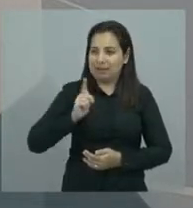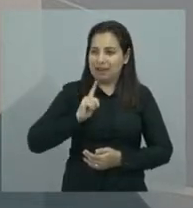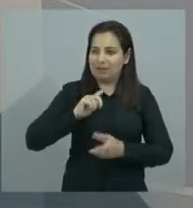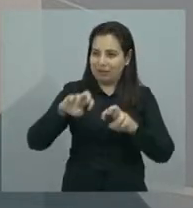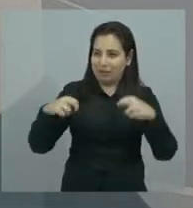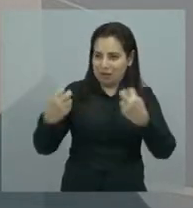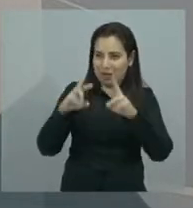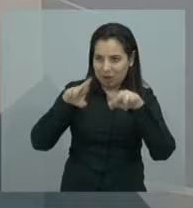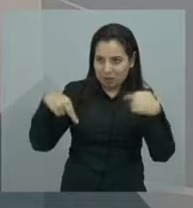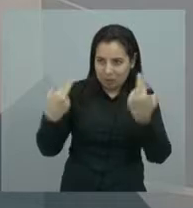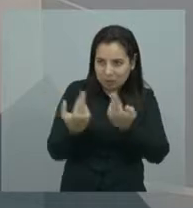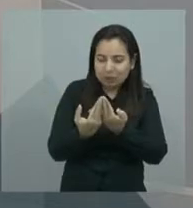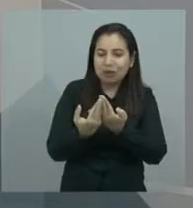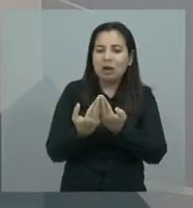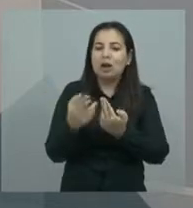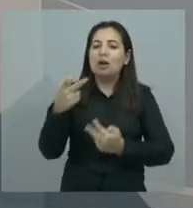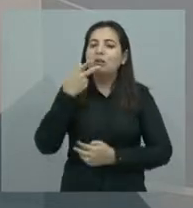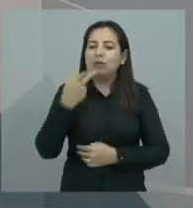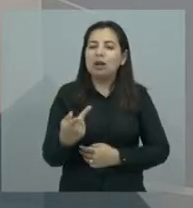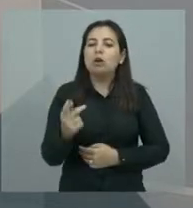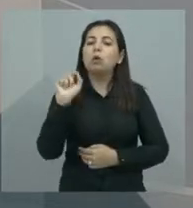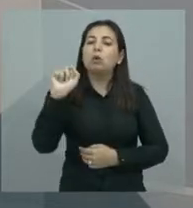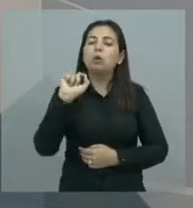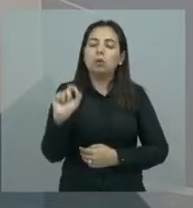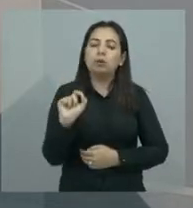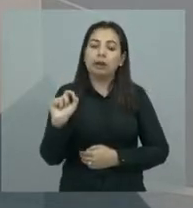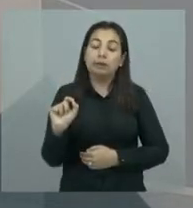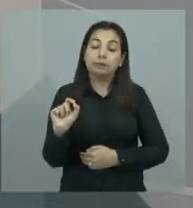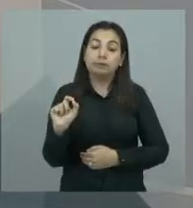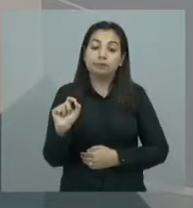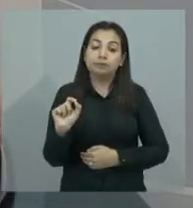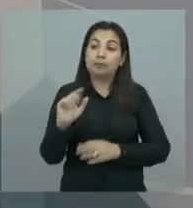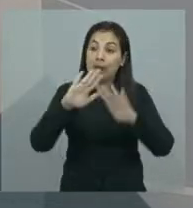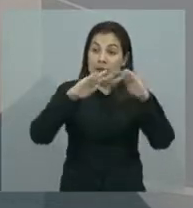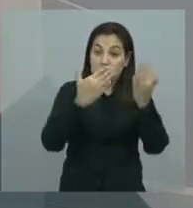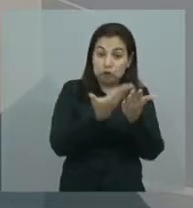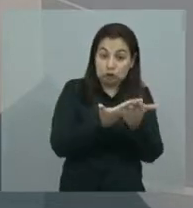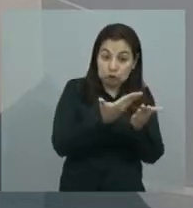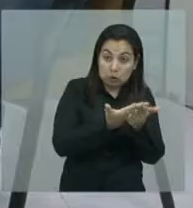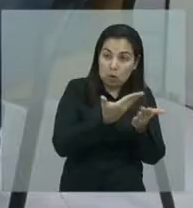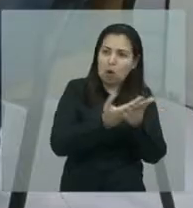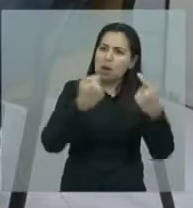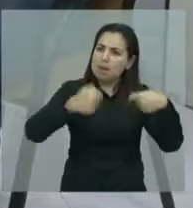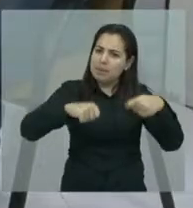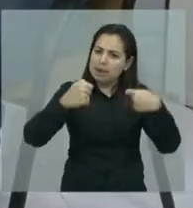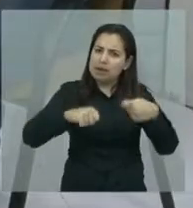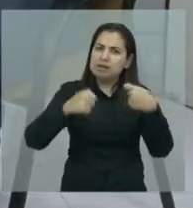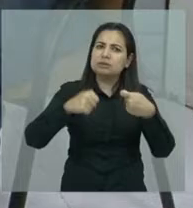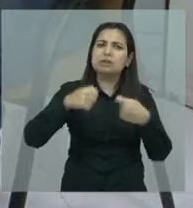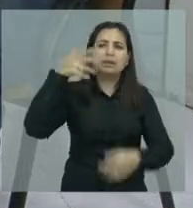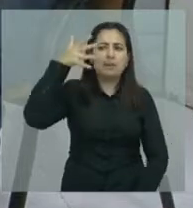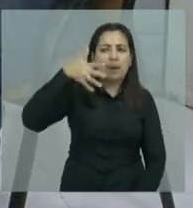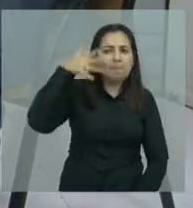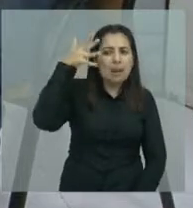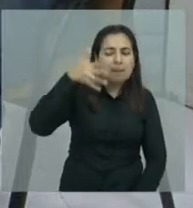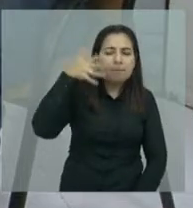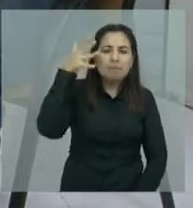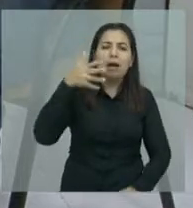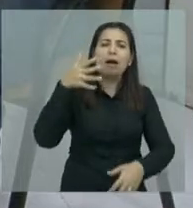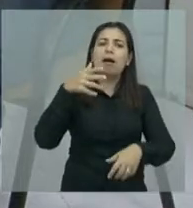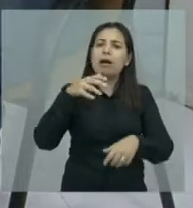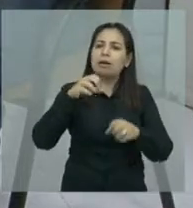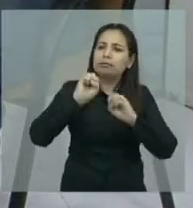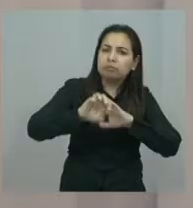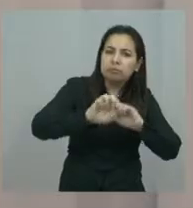foi mencionado a possibilidade, assim, de nas escolas divulgar mais esse problema. Você também concorda com